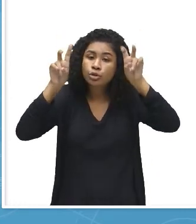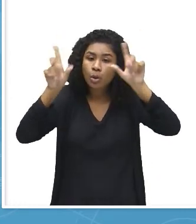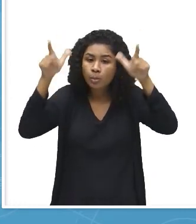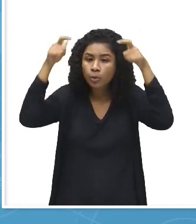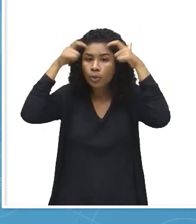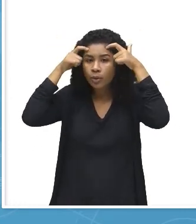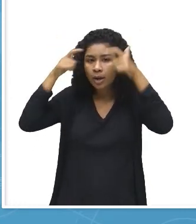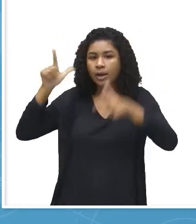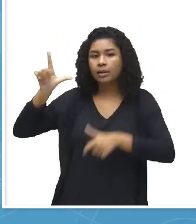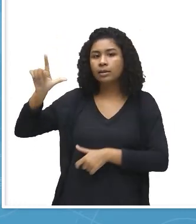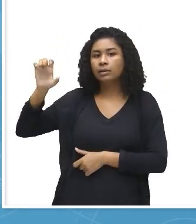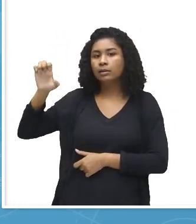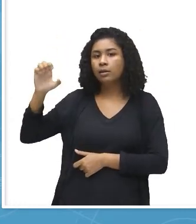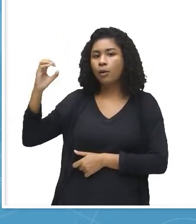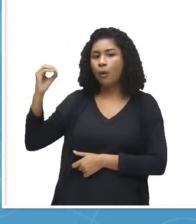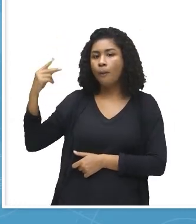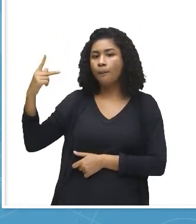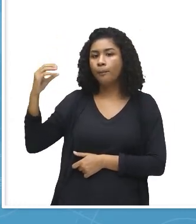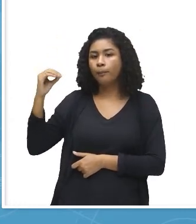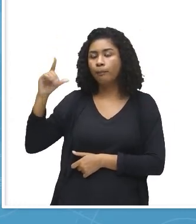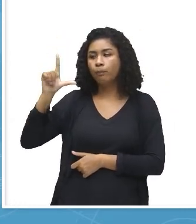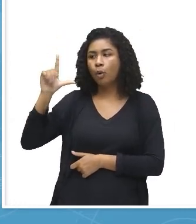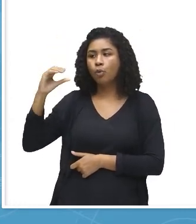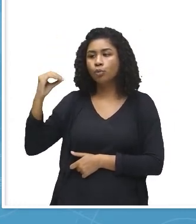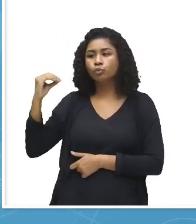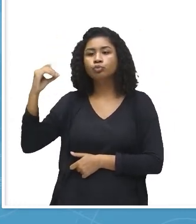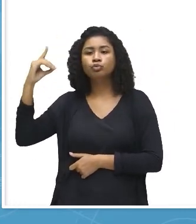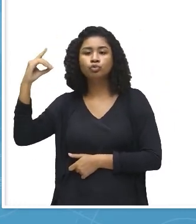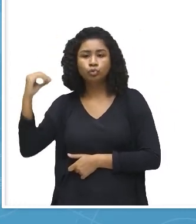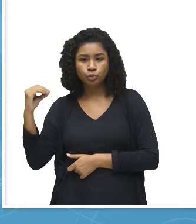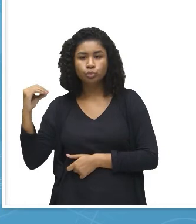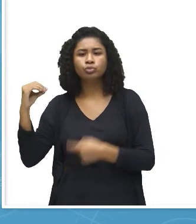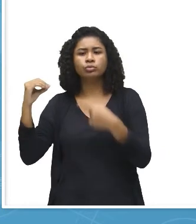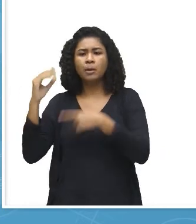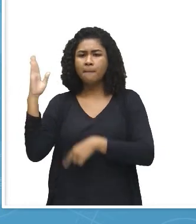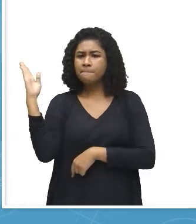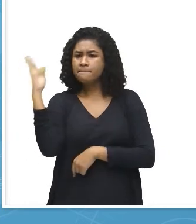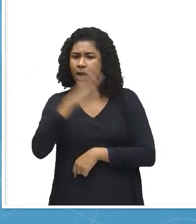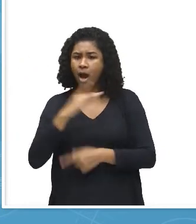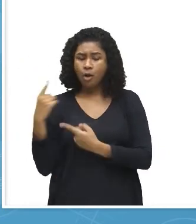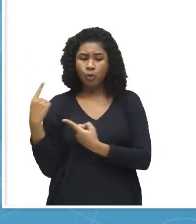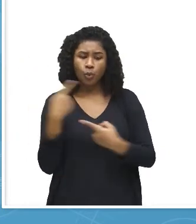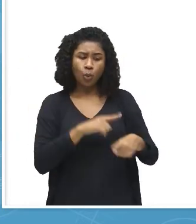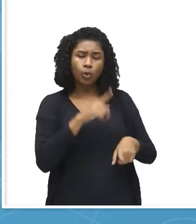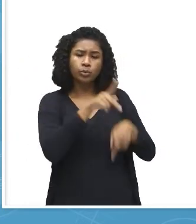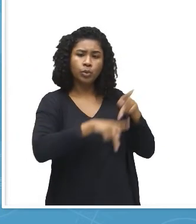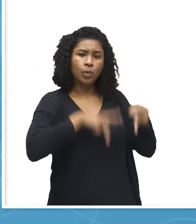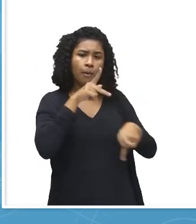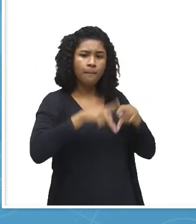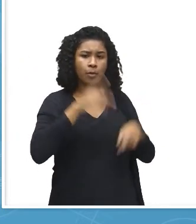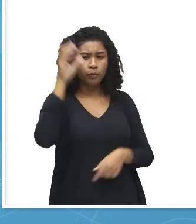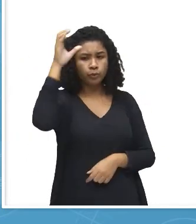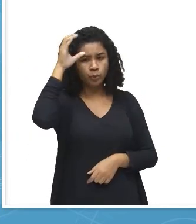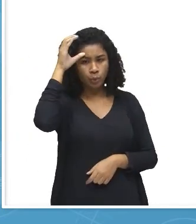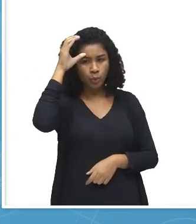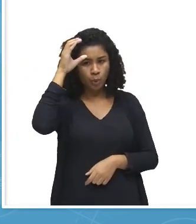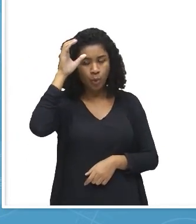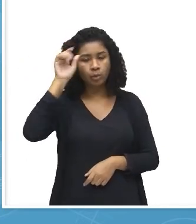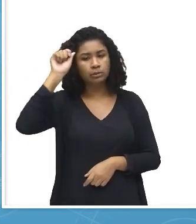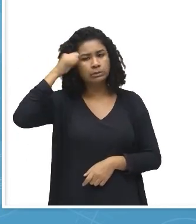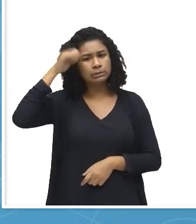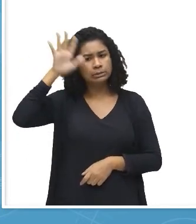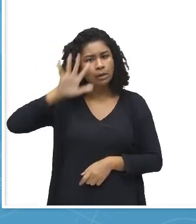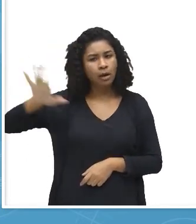da Bélgica, Leopoldo II, com o povo do Congo, país africano. Vamos ver o que vocês estão